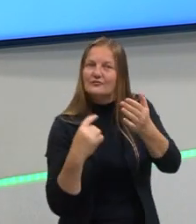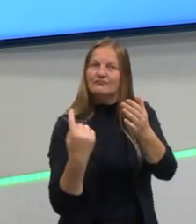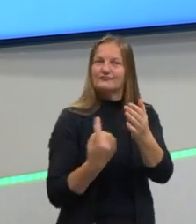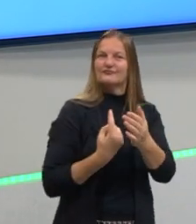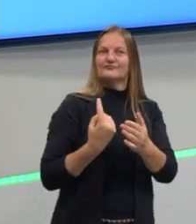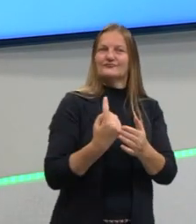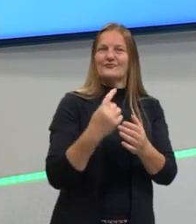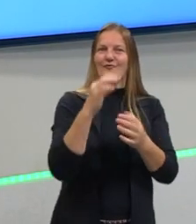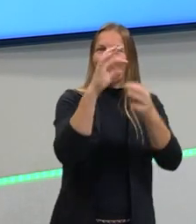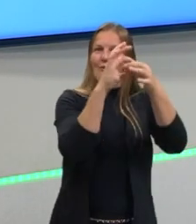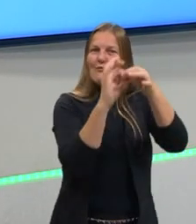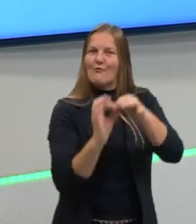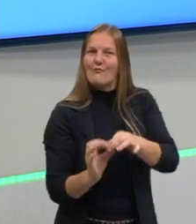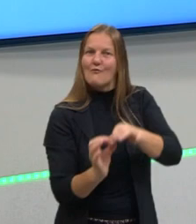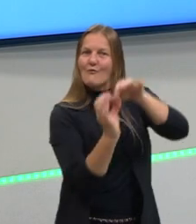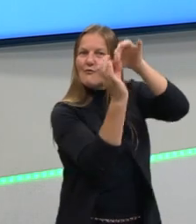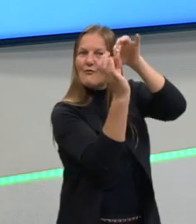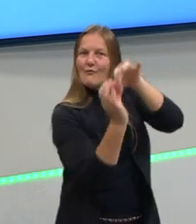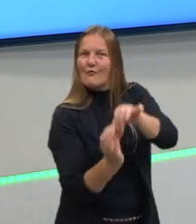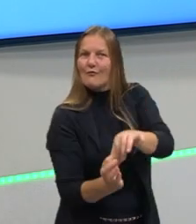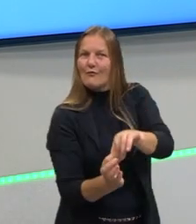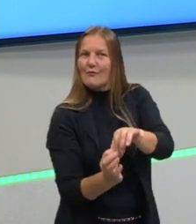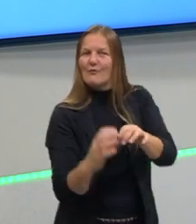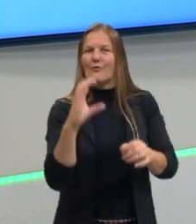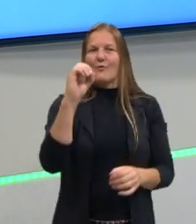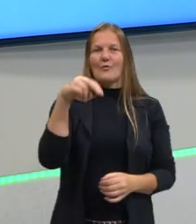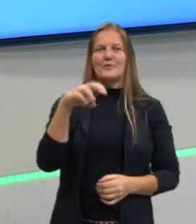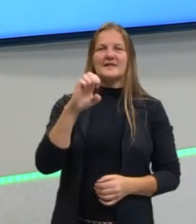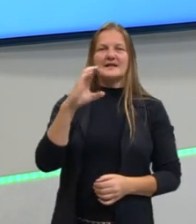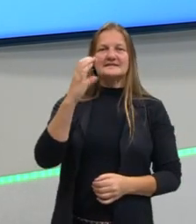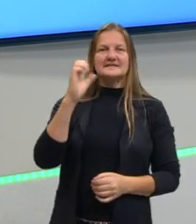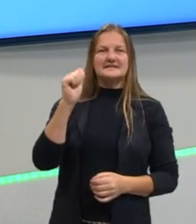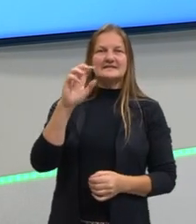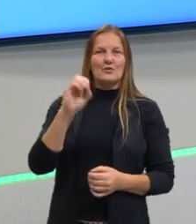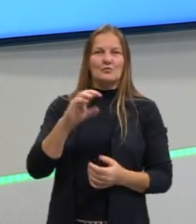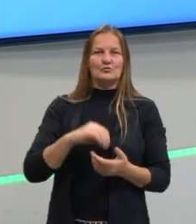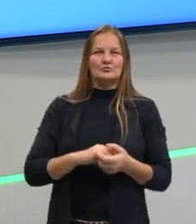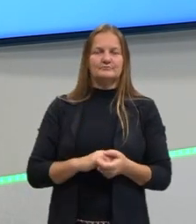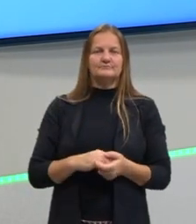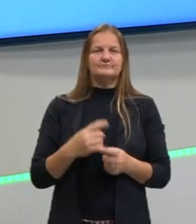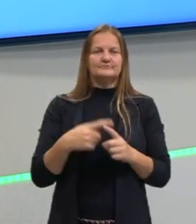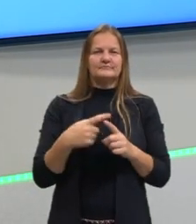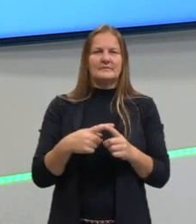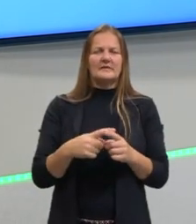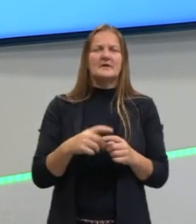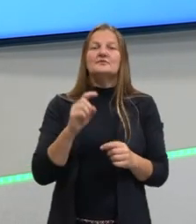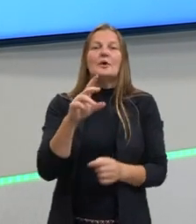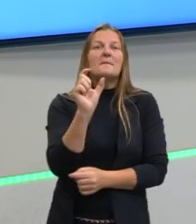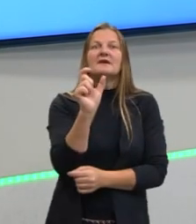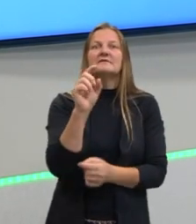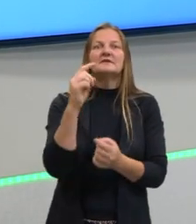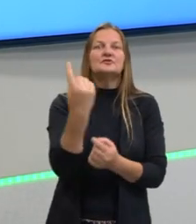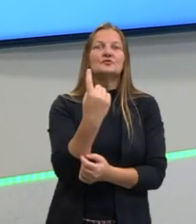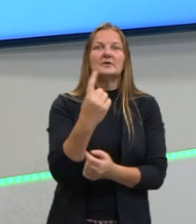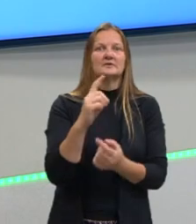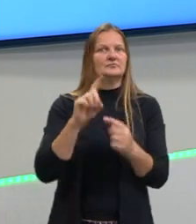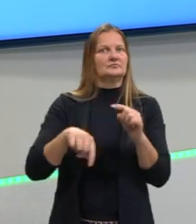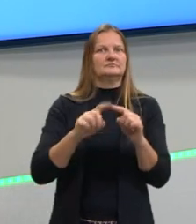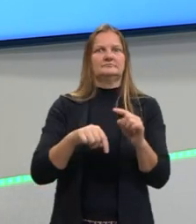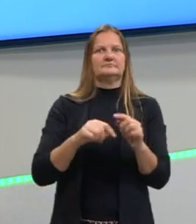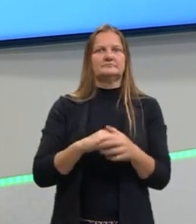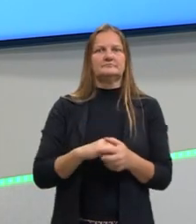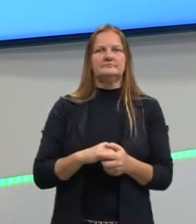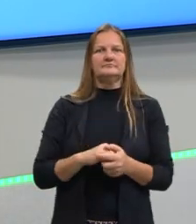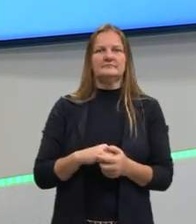olho para essa totalidade objeto de investigação não a palavra ou frase isolada mas o texto é para o